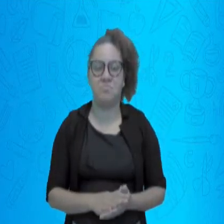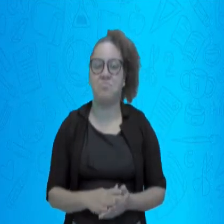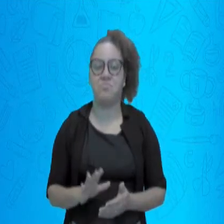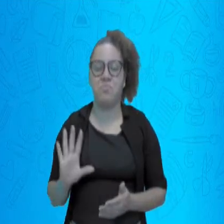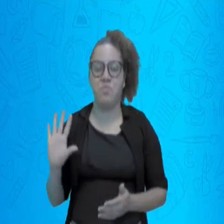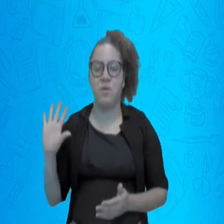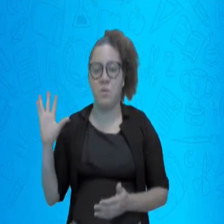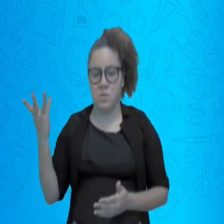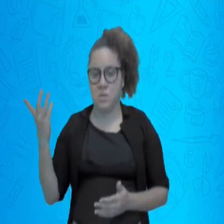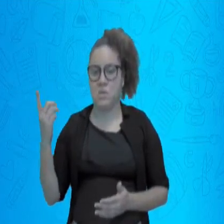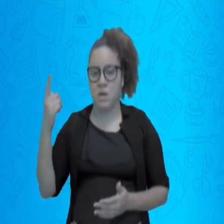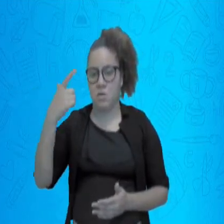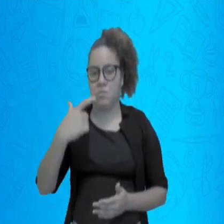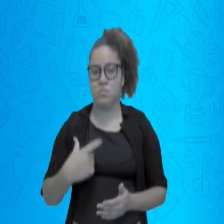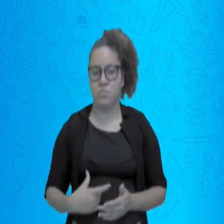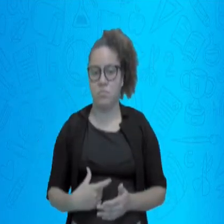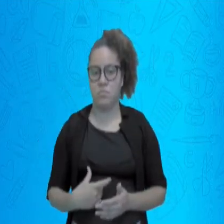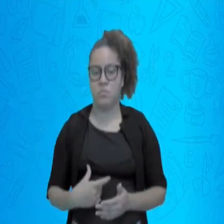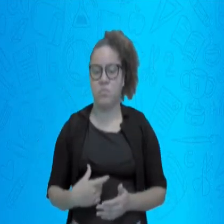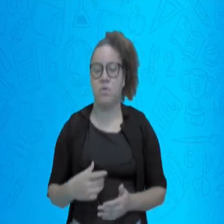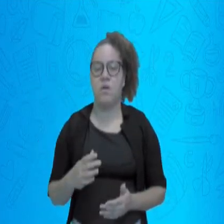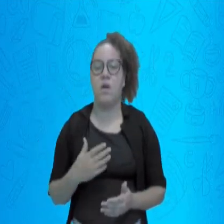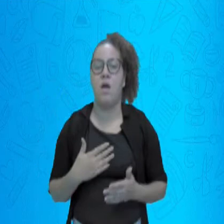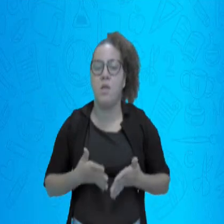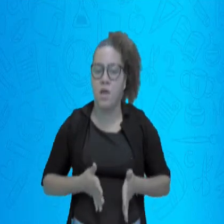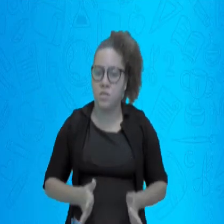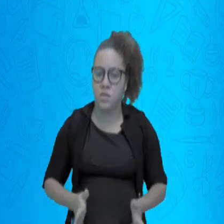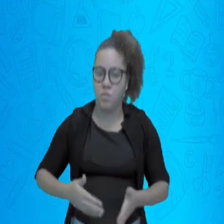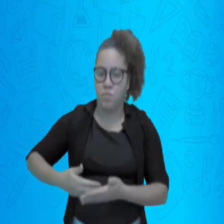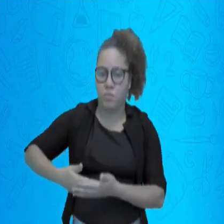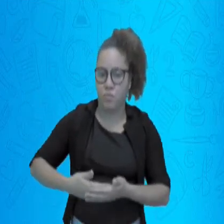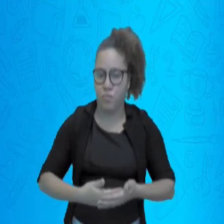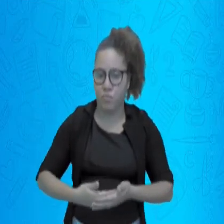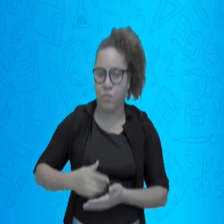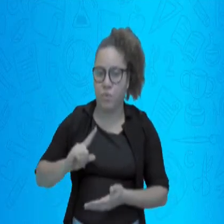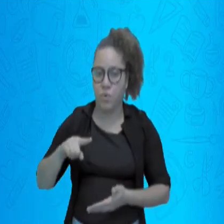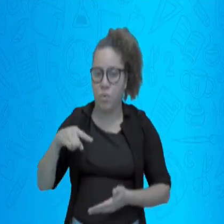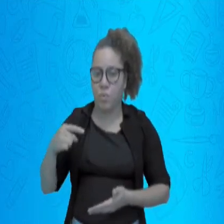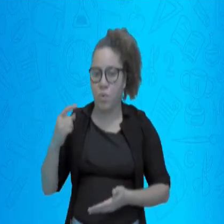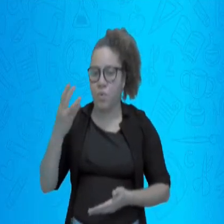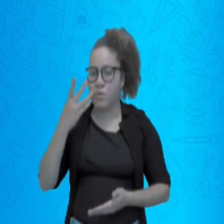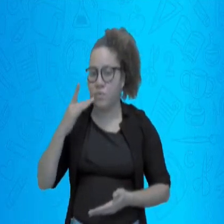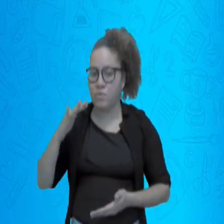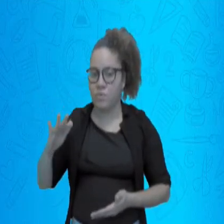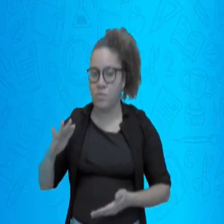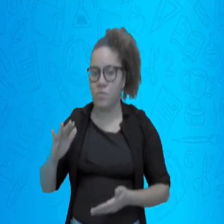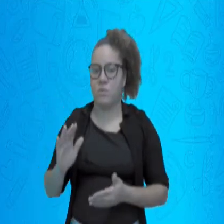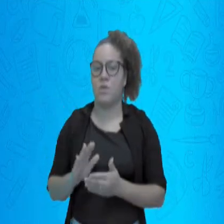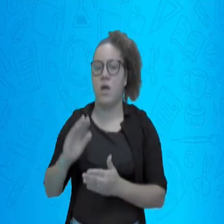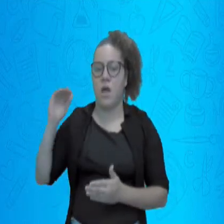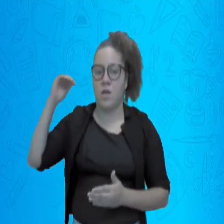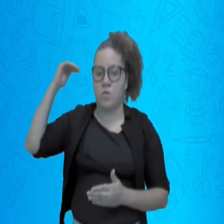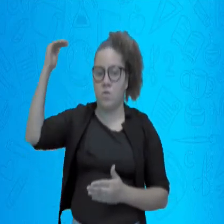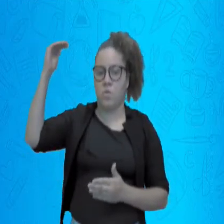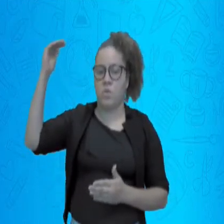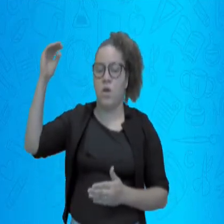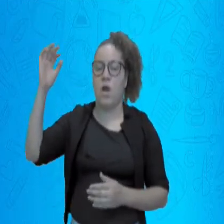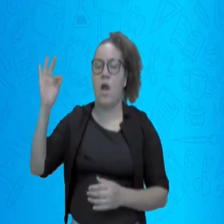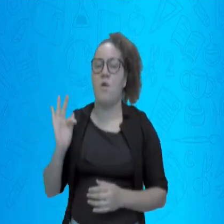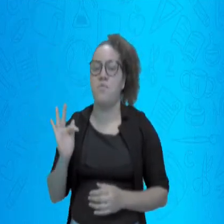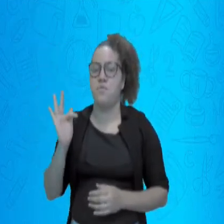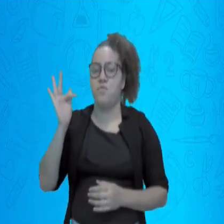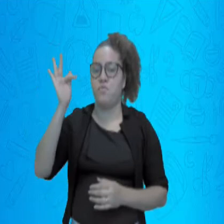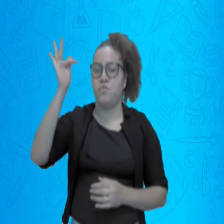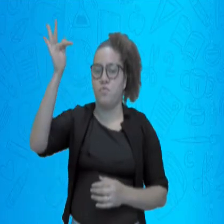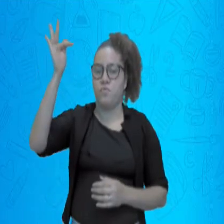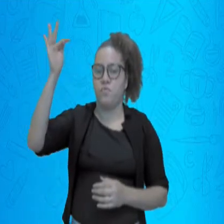Eu nasci um bebê, depois me transformei em uma criança, agora em um adulto e provavelmente uma pessoa idosa.